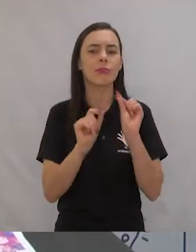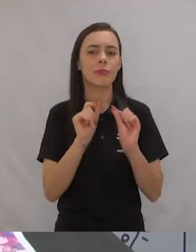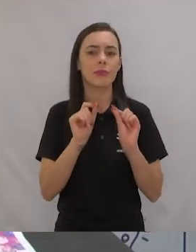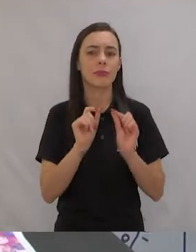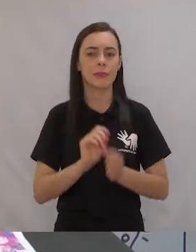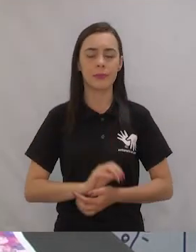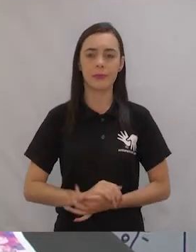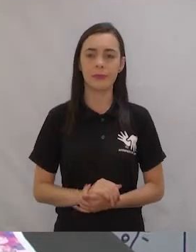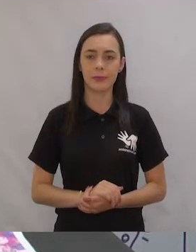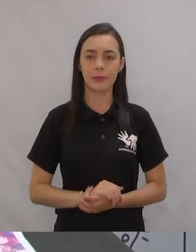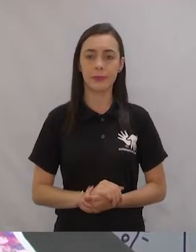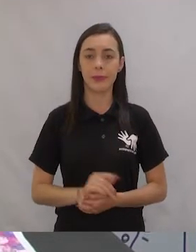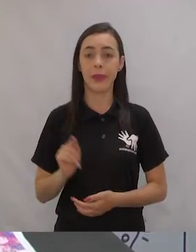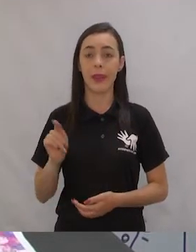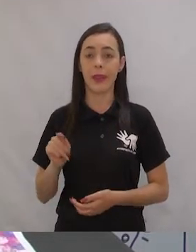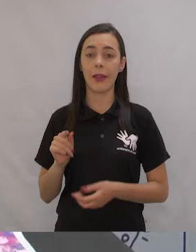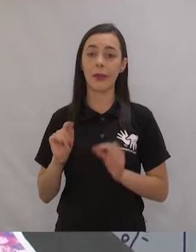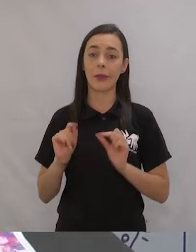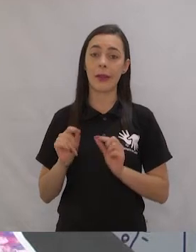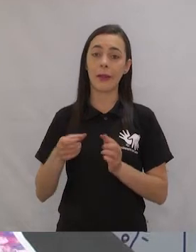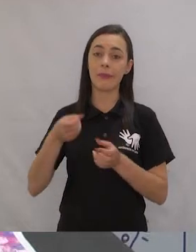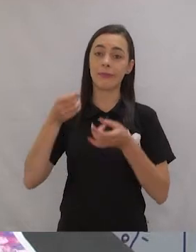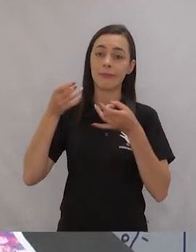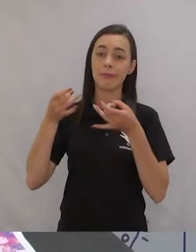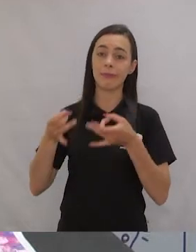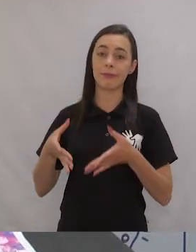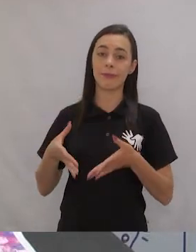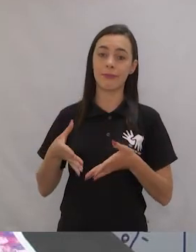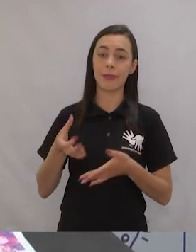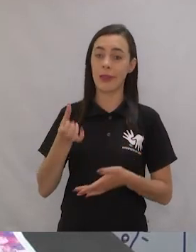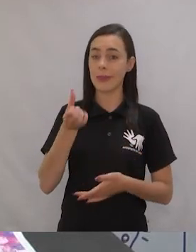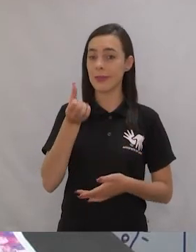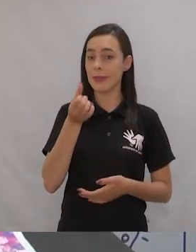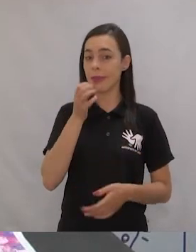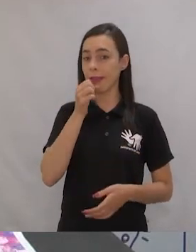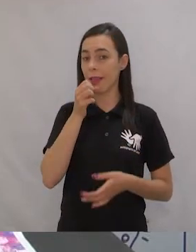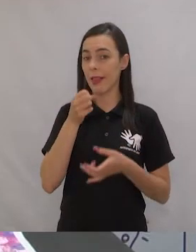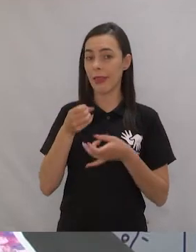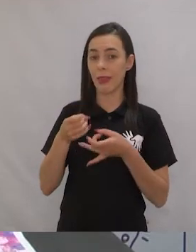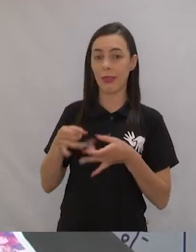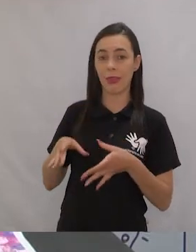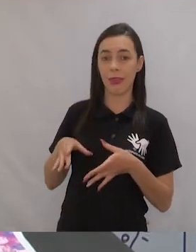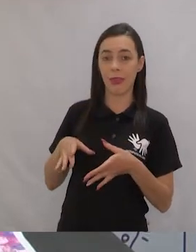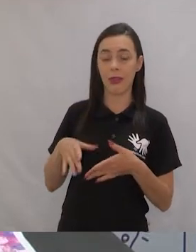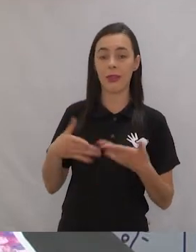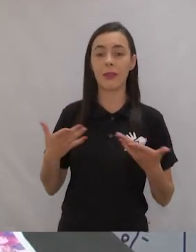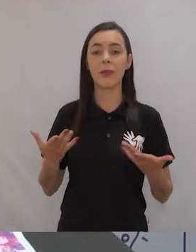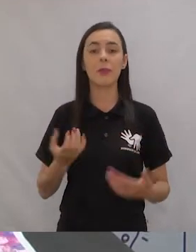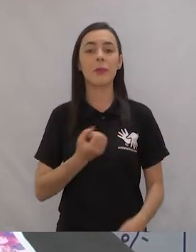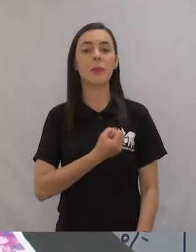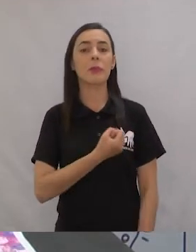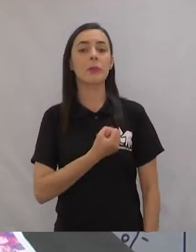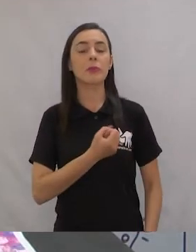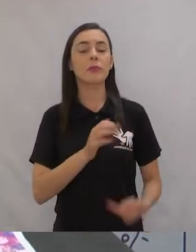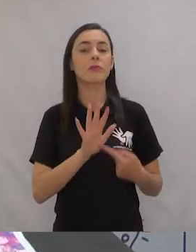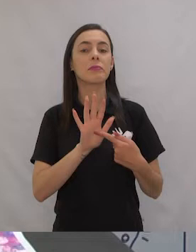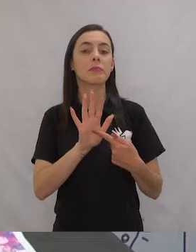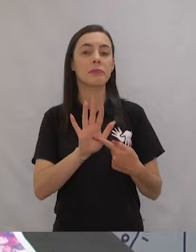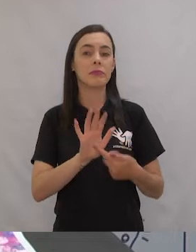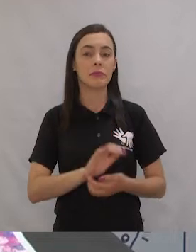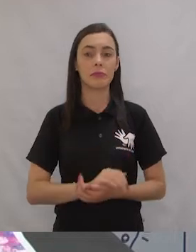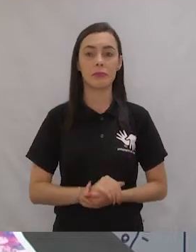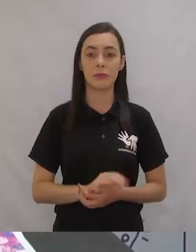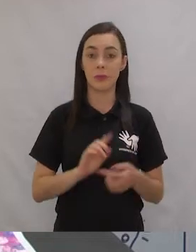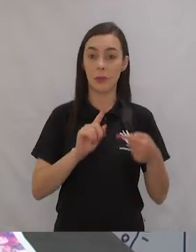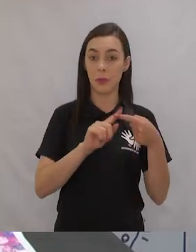aconteceu? A Ana derrubou 6 laranjas. E quais eram os números dessa situação